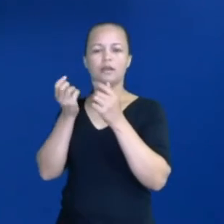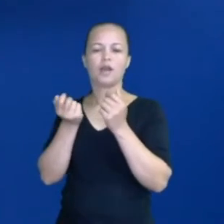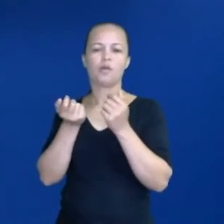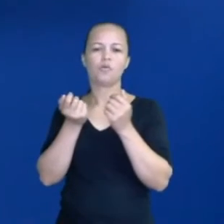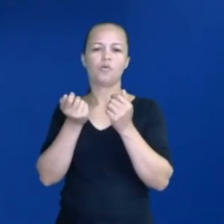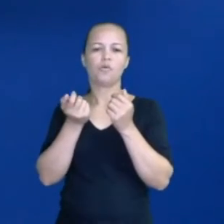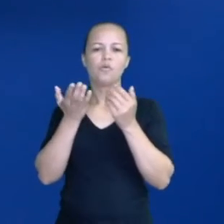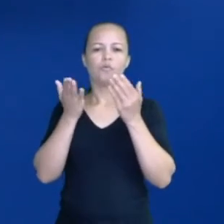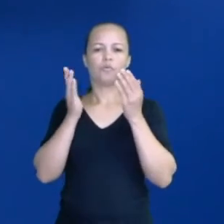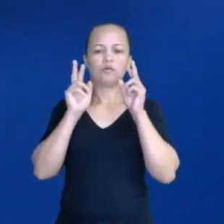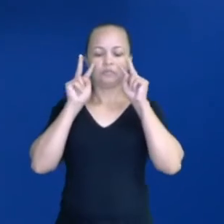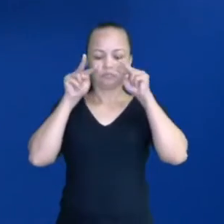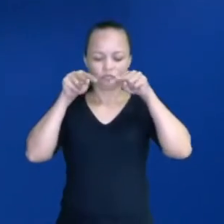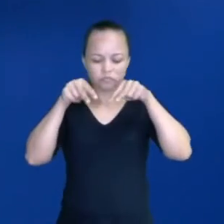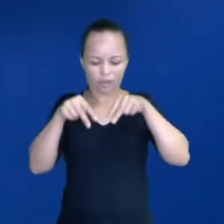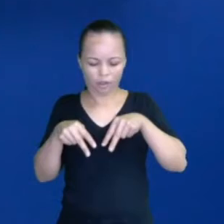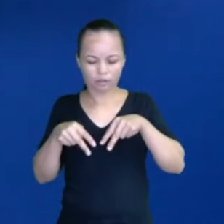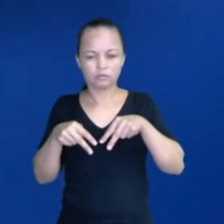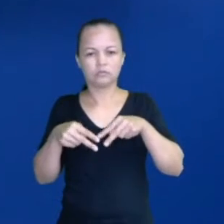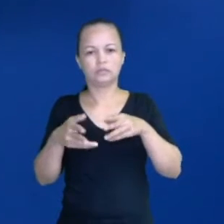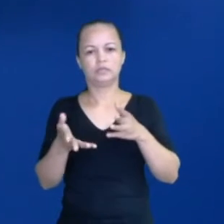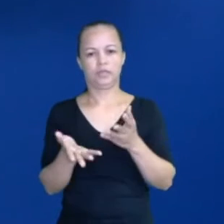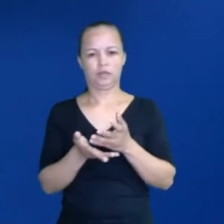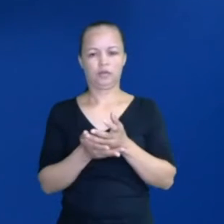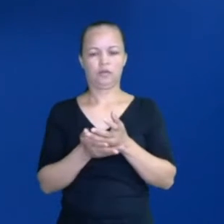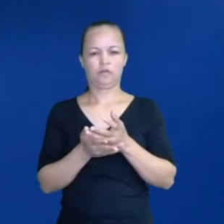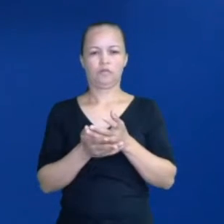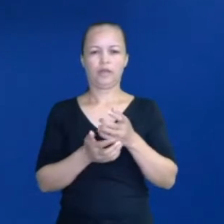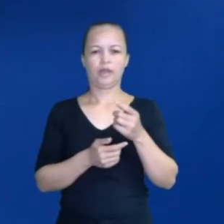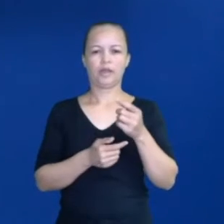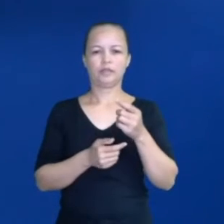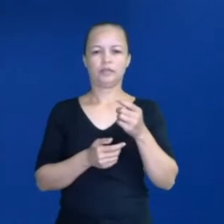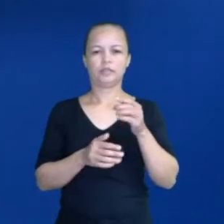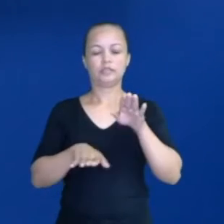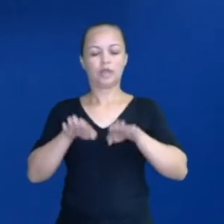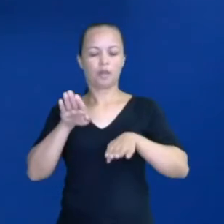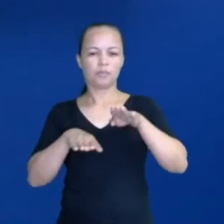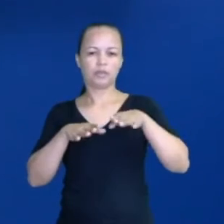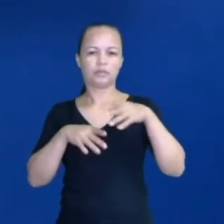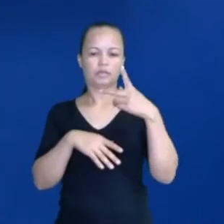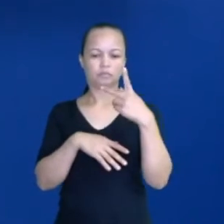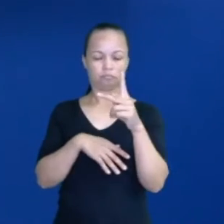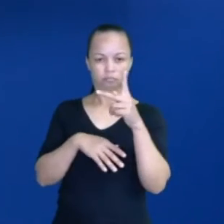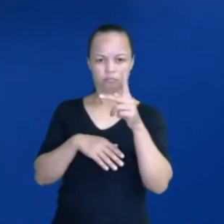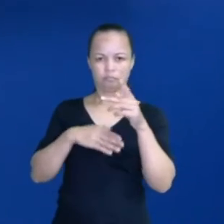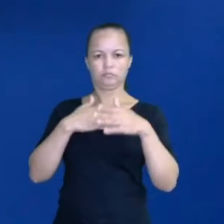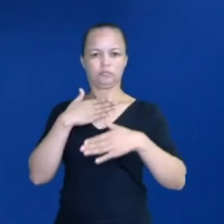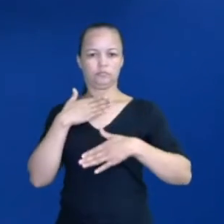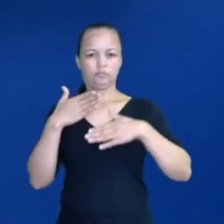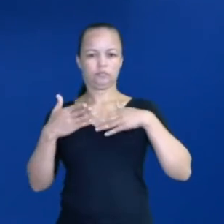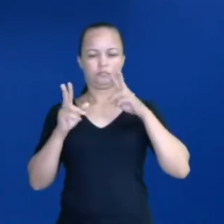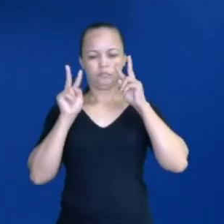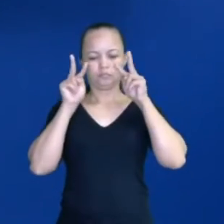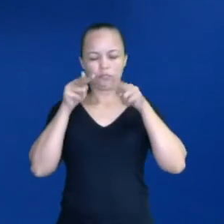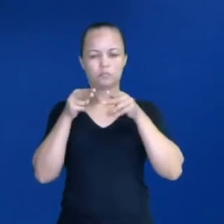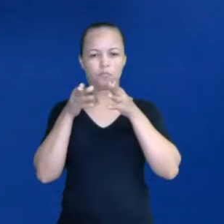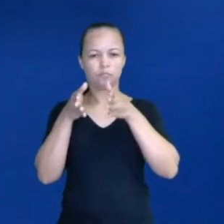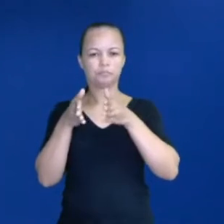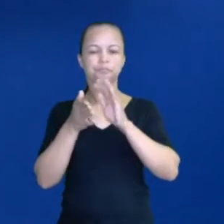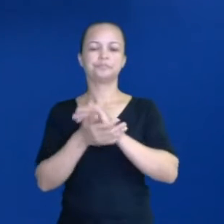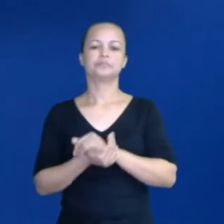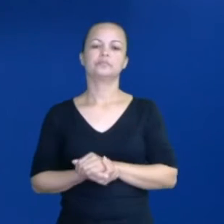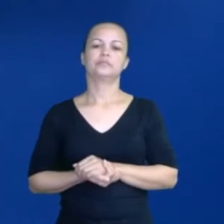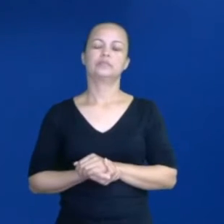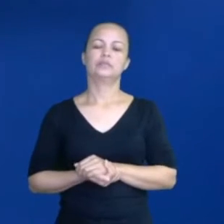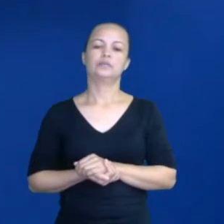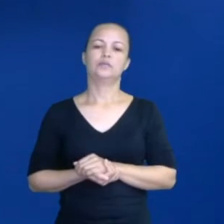Uma visão vertical. Vai depender do seu posicionamento. Então, o que é preciso saber